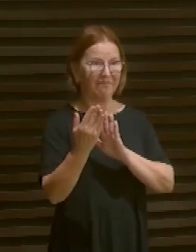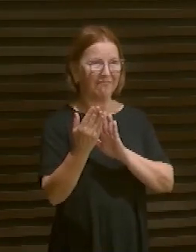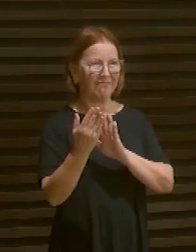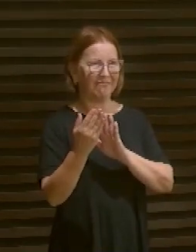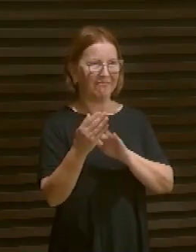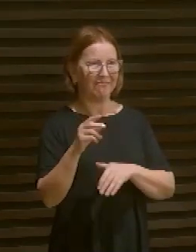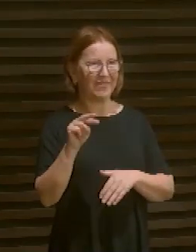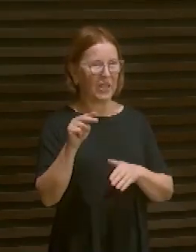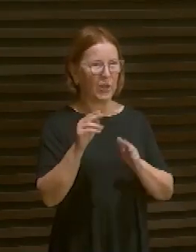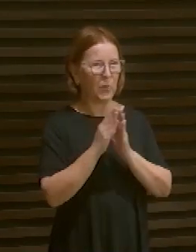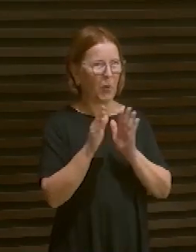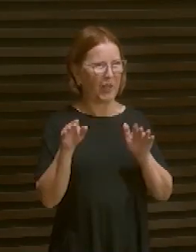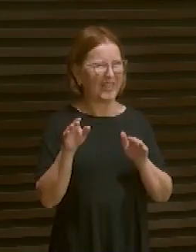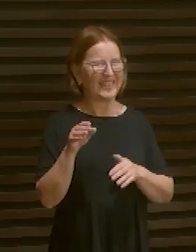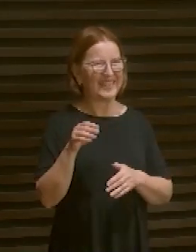Daniele.